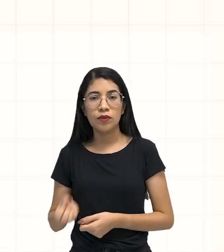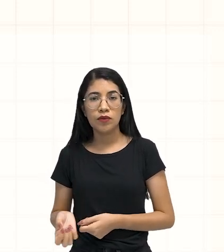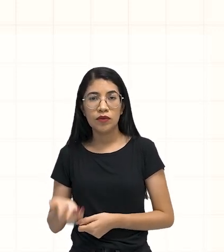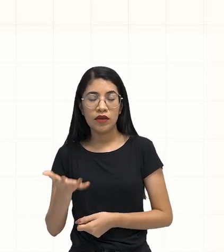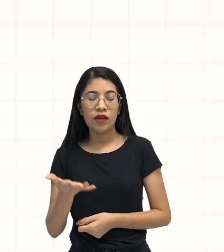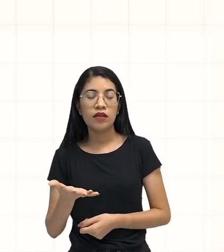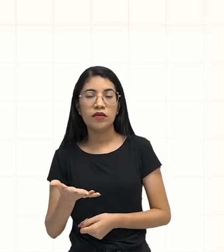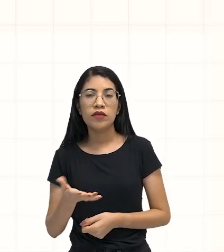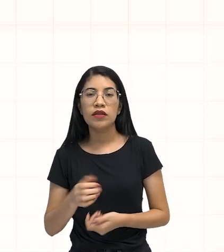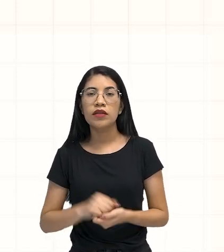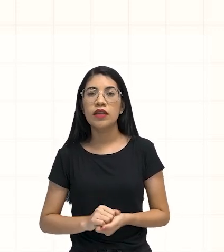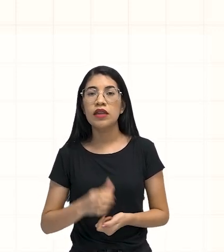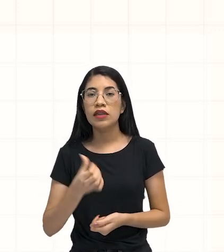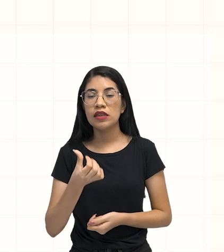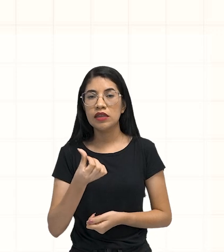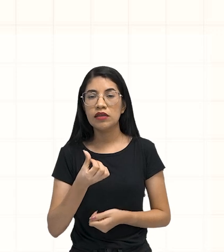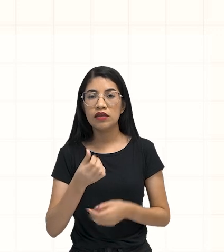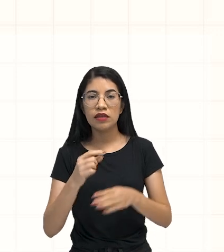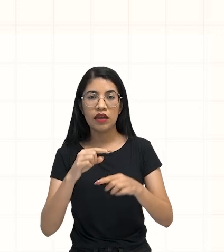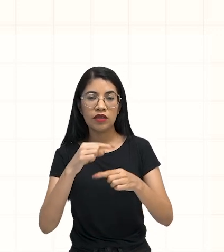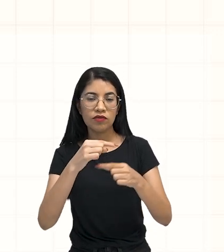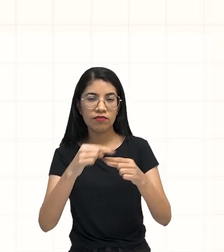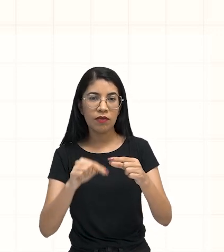comum de 6 faces.